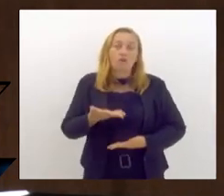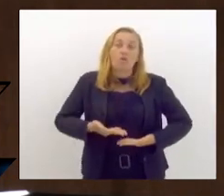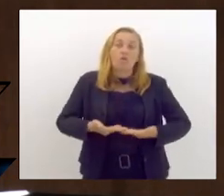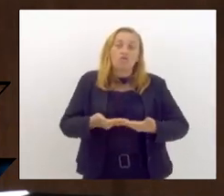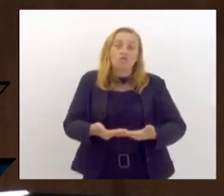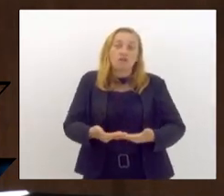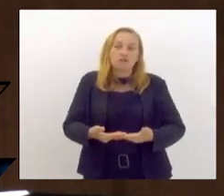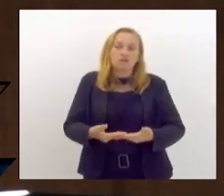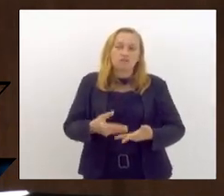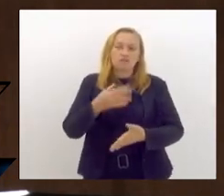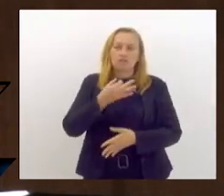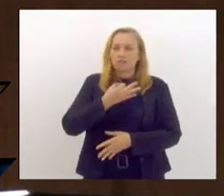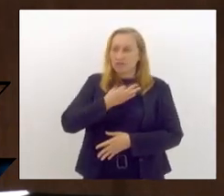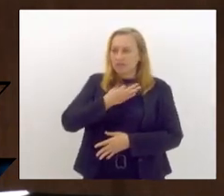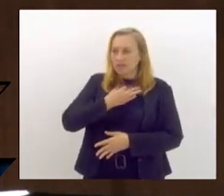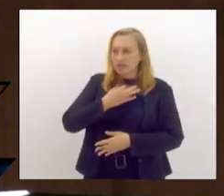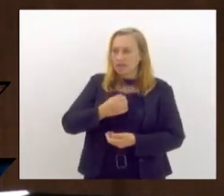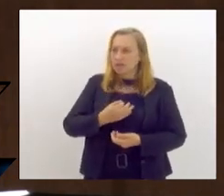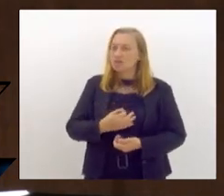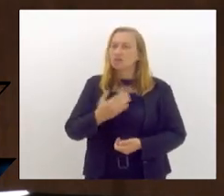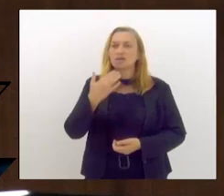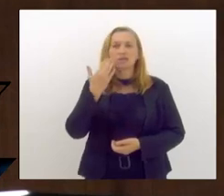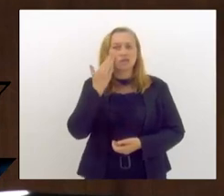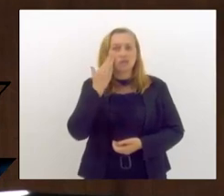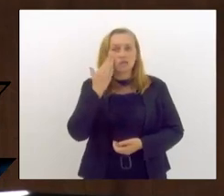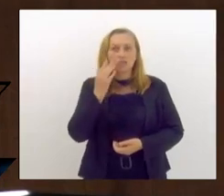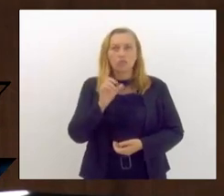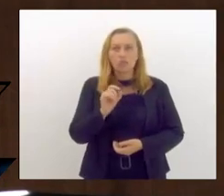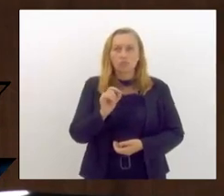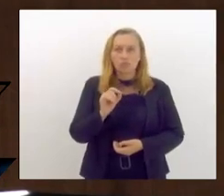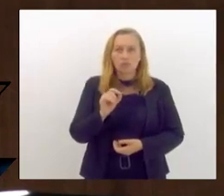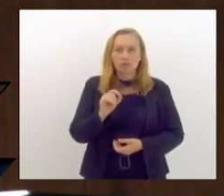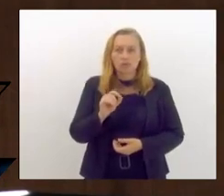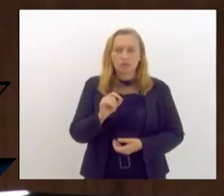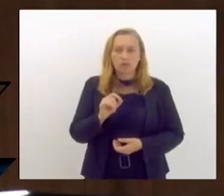oferecendo a medalha, a gente compreendeu que a gente deveria